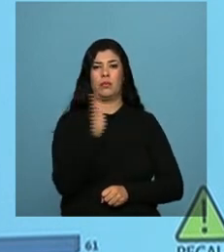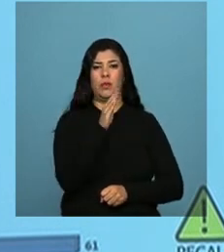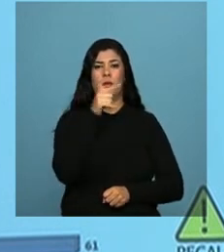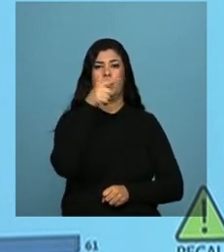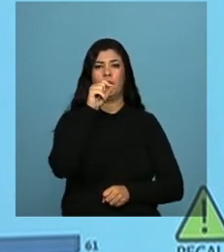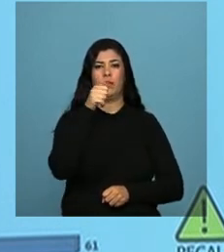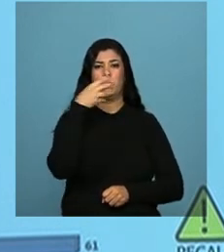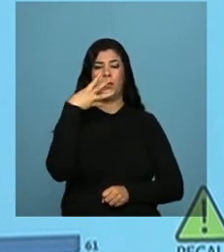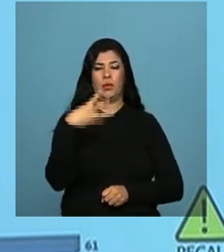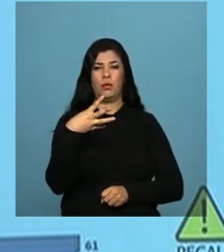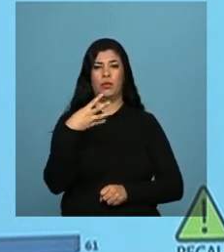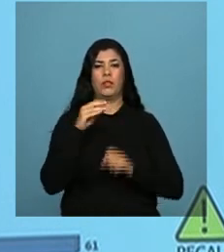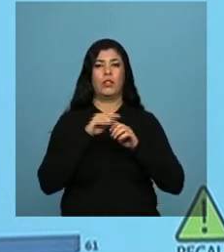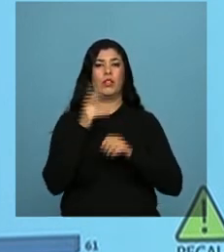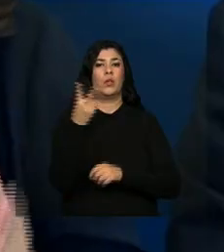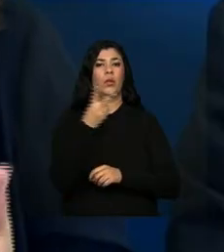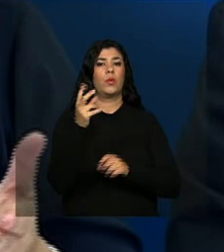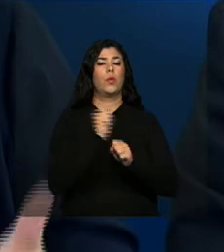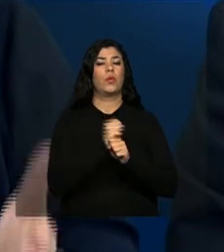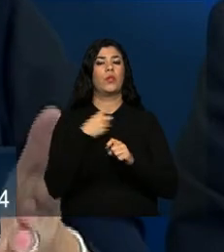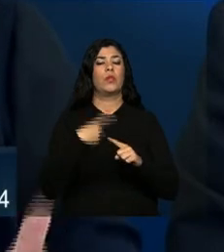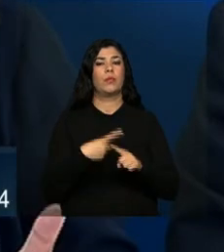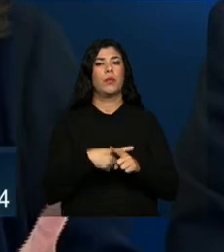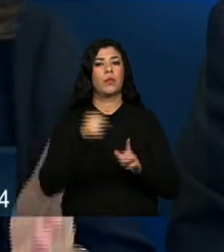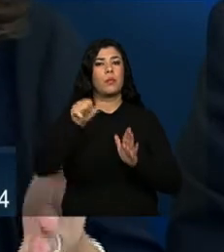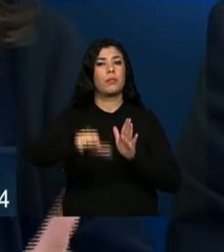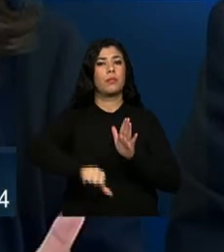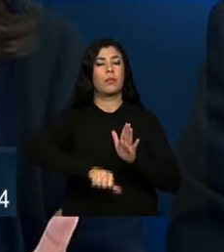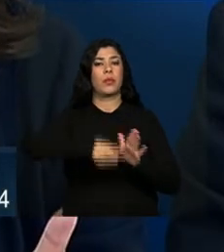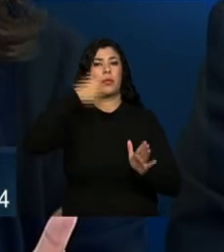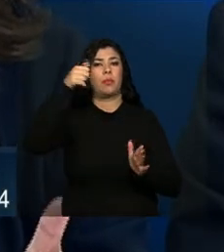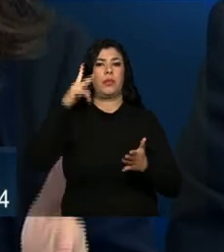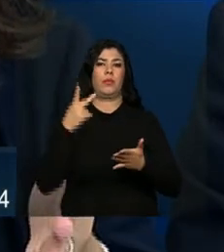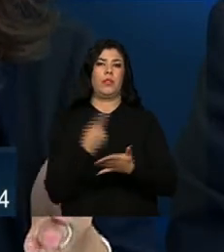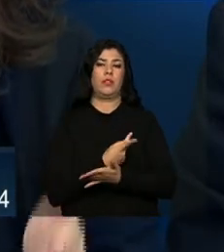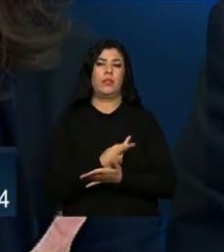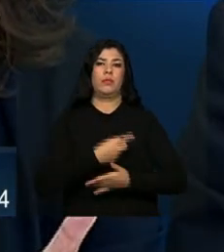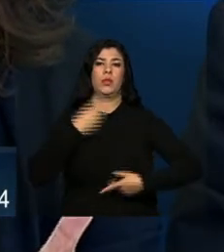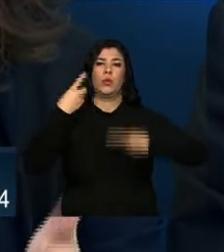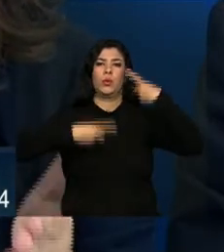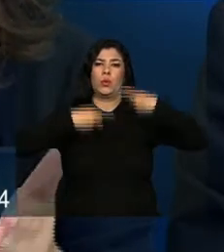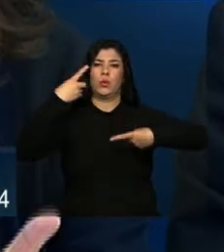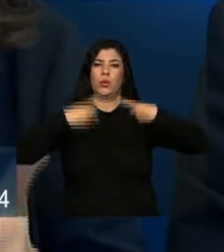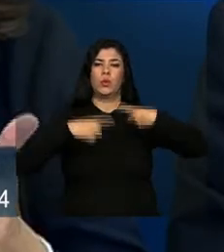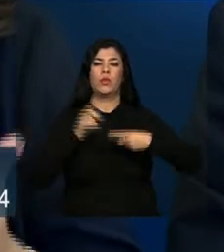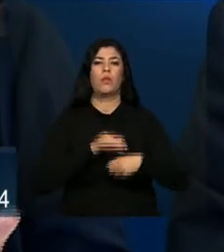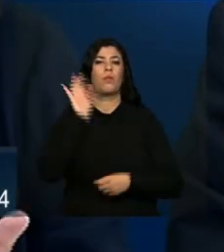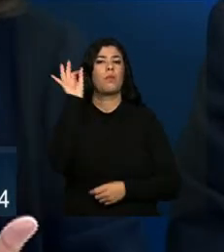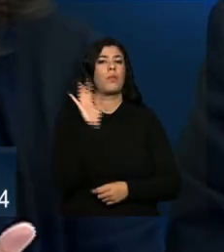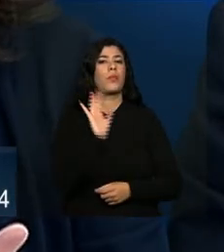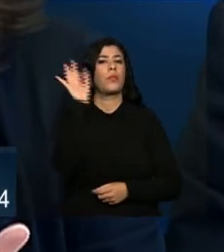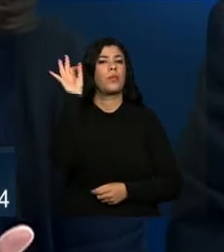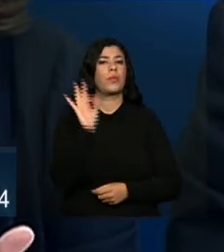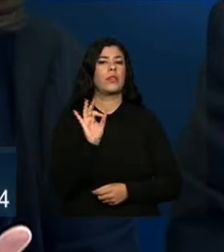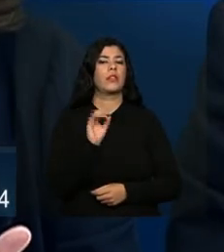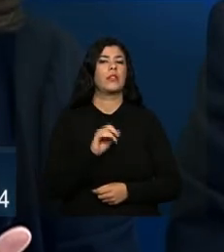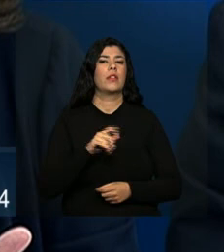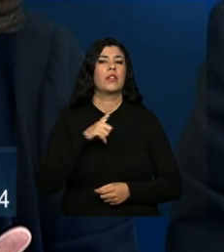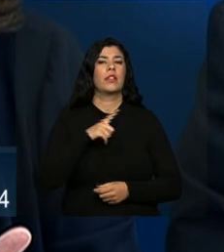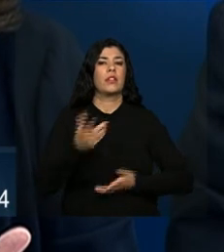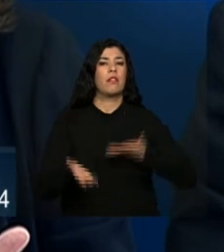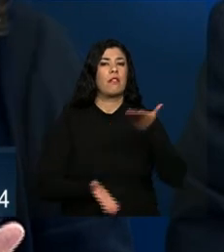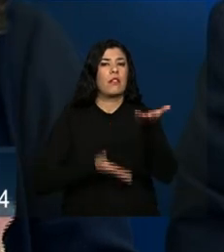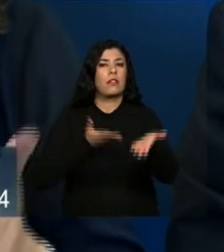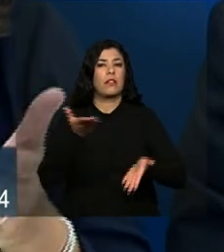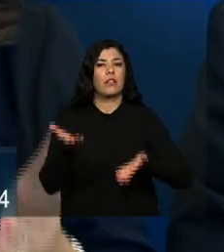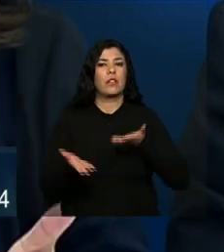porque pela primeira vez nós vamos discutir no Brasil os índices de atendimento a essas campanhas